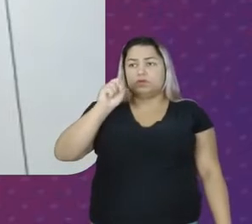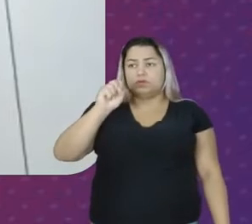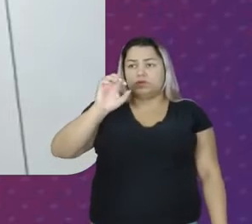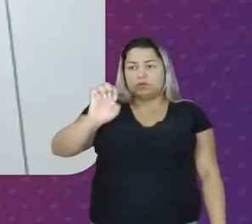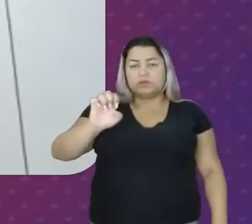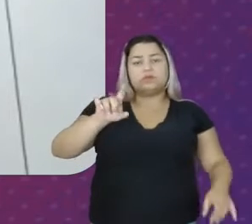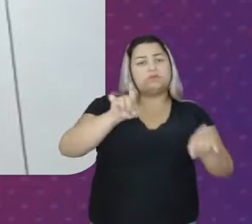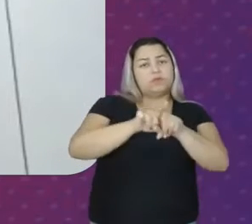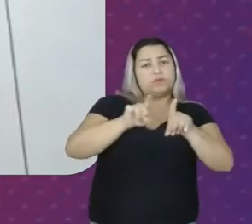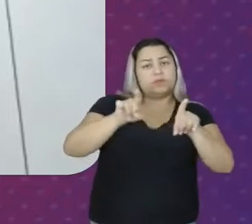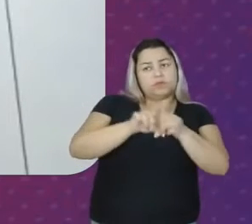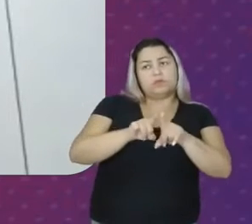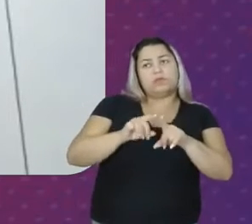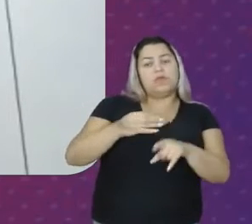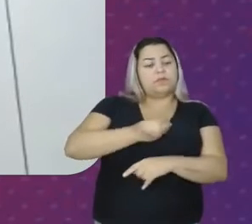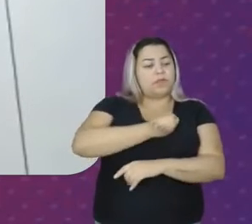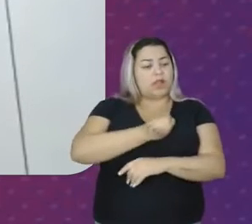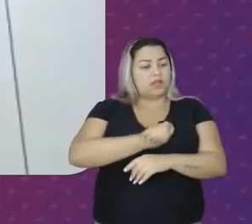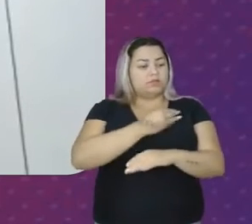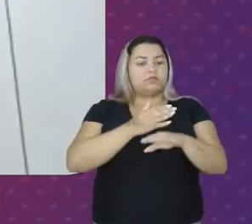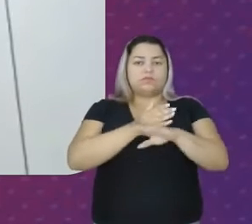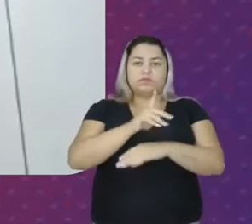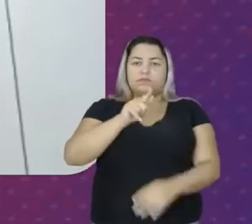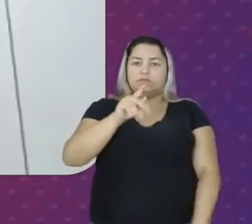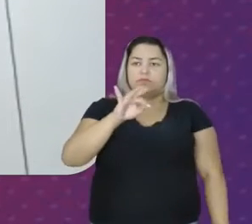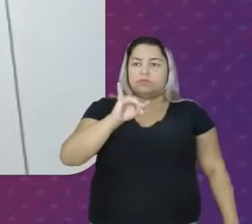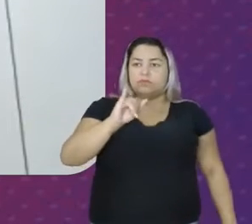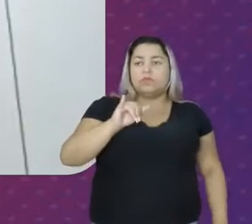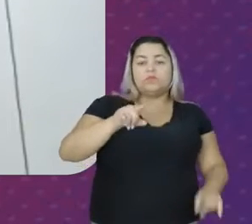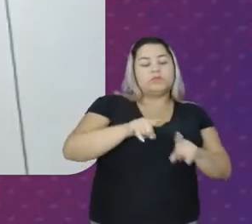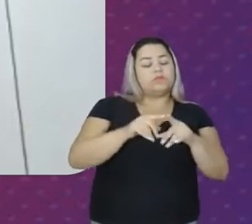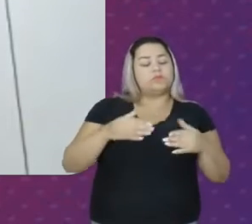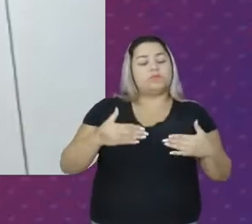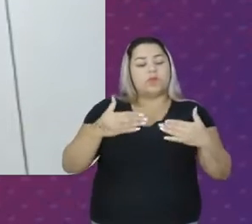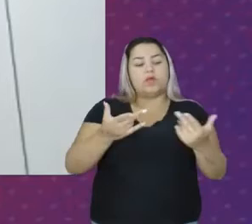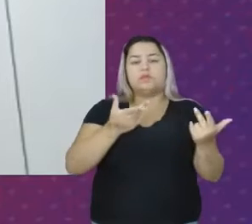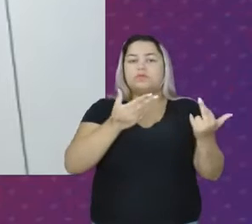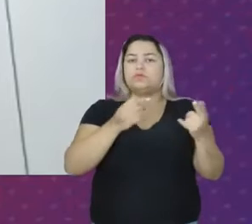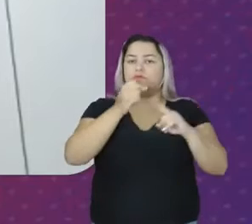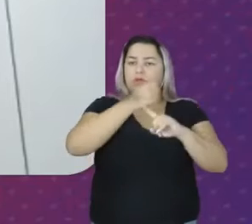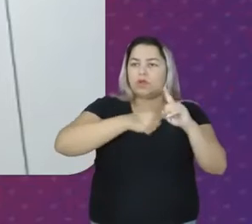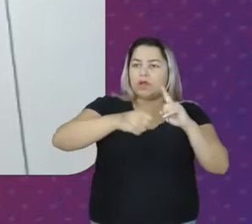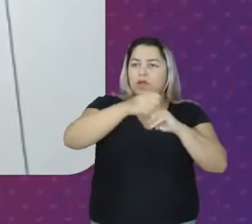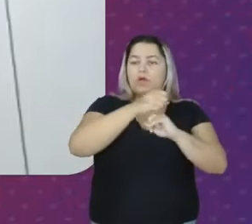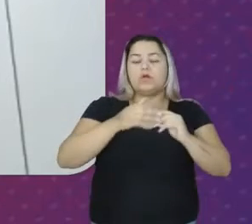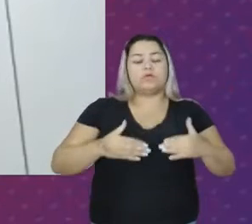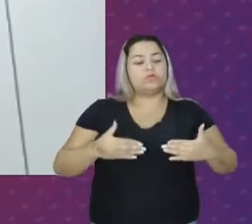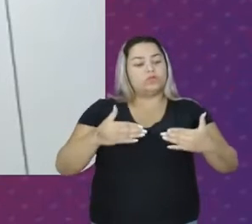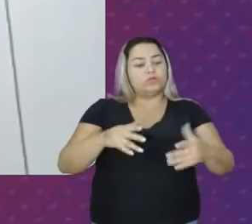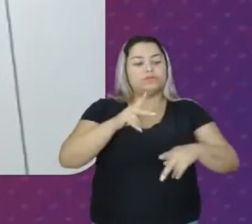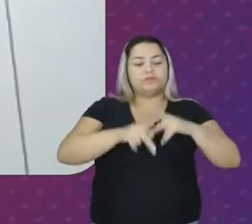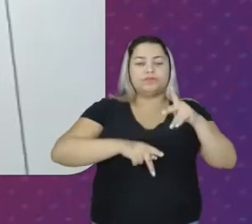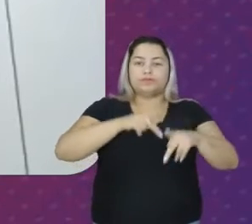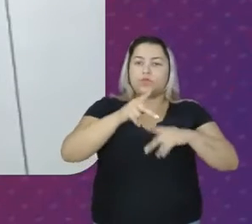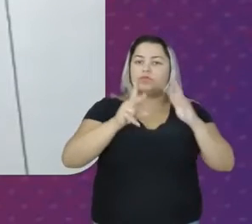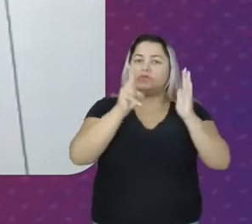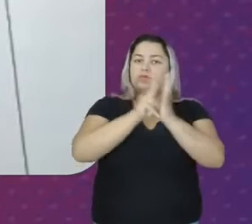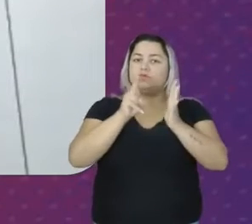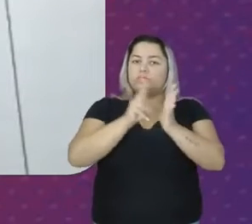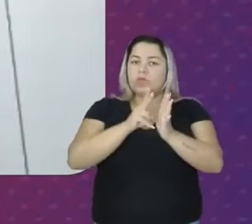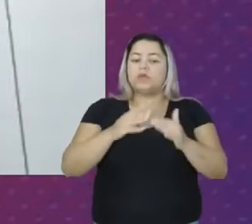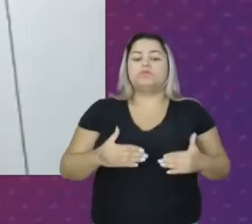e também participam desse GTI o Ministério da Igualdade Racial, Ministério dos Povos Indígenas, Ministério